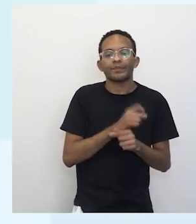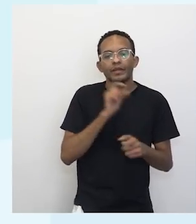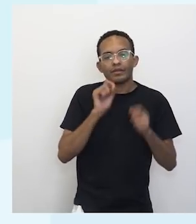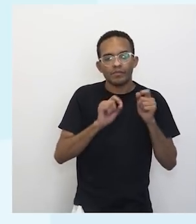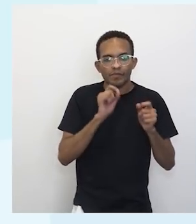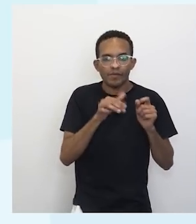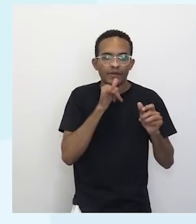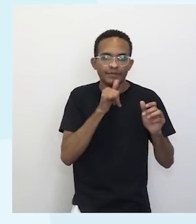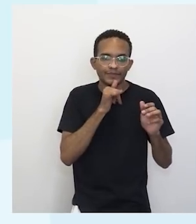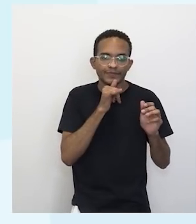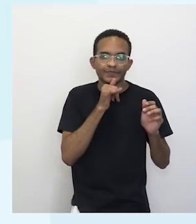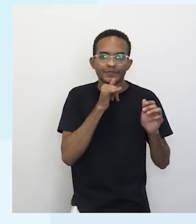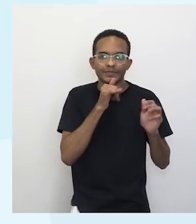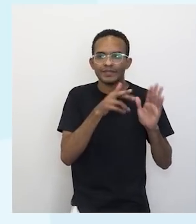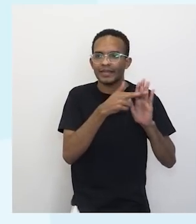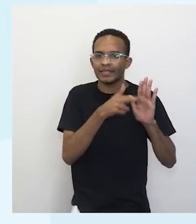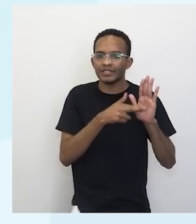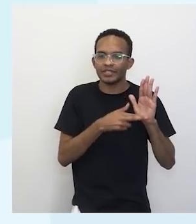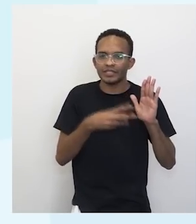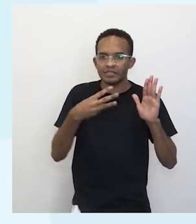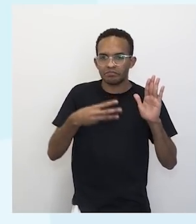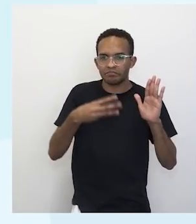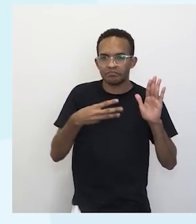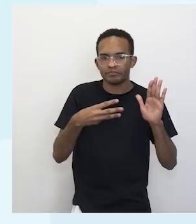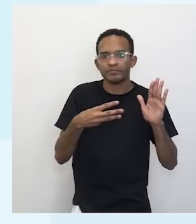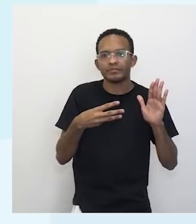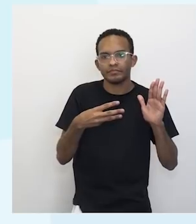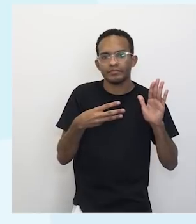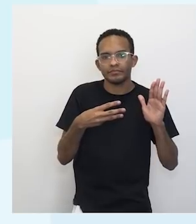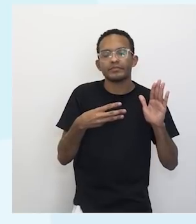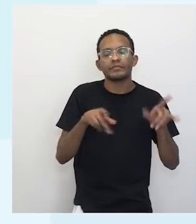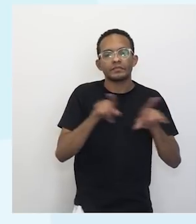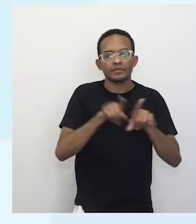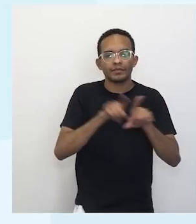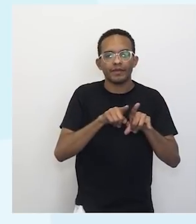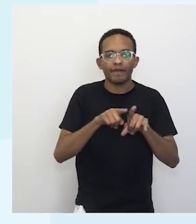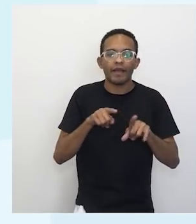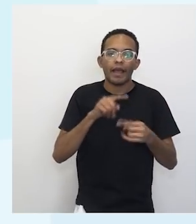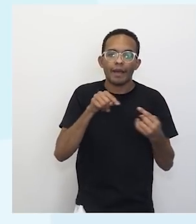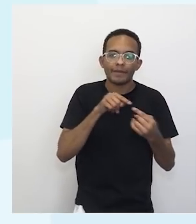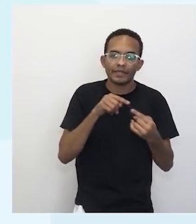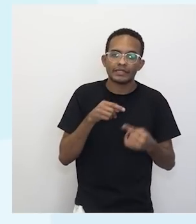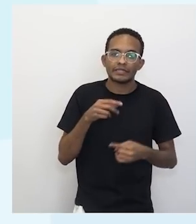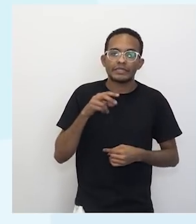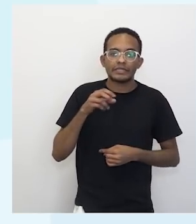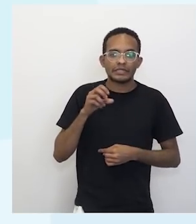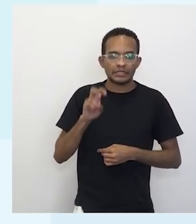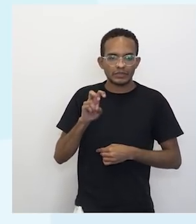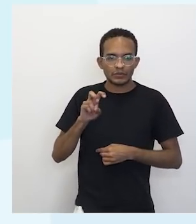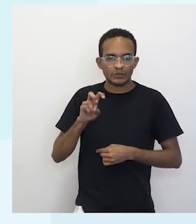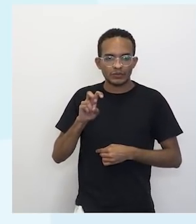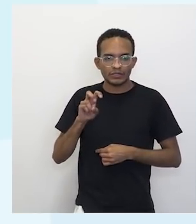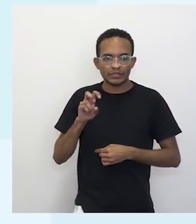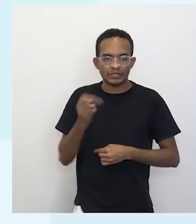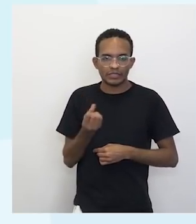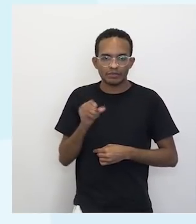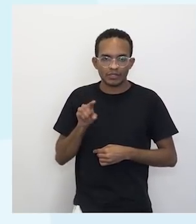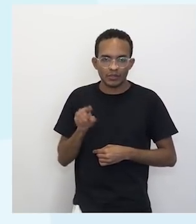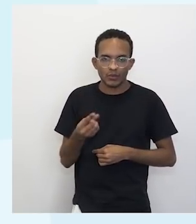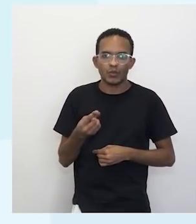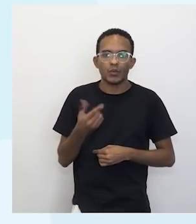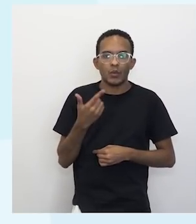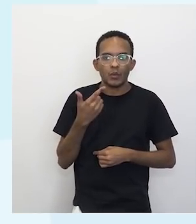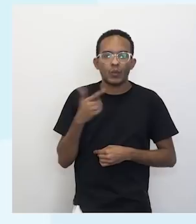uma regra de 3, né? 1 quilo equivale a 6.750 quilocalorias.